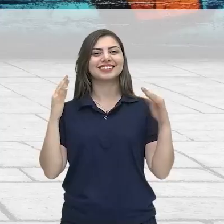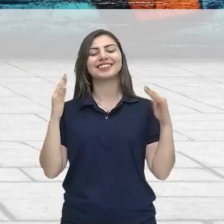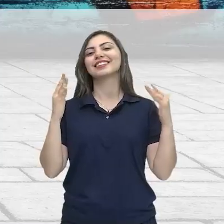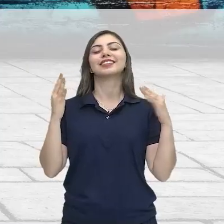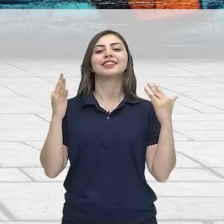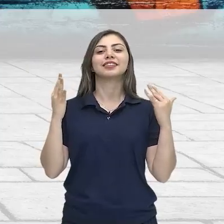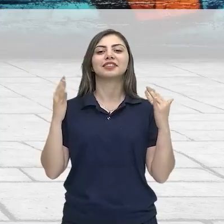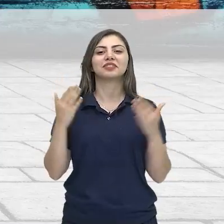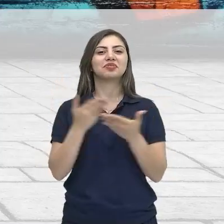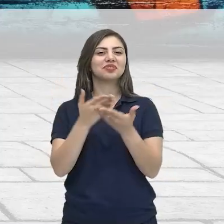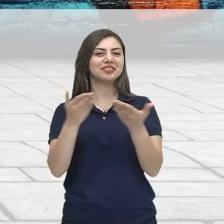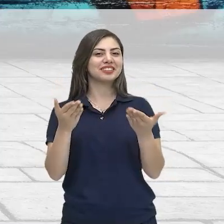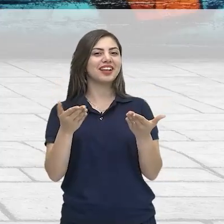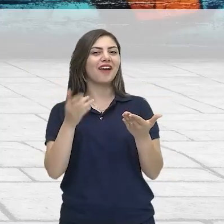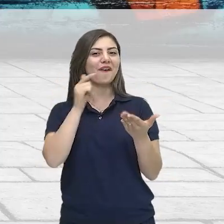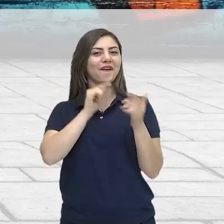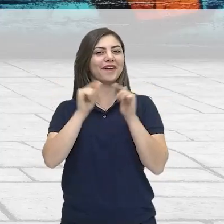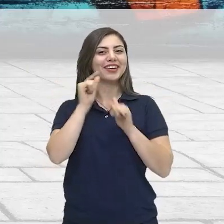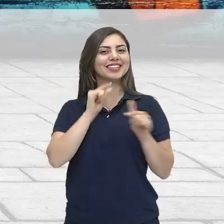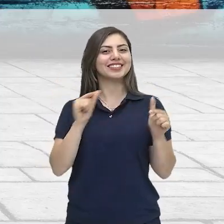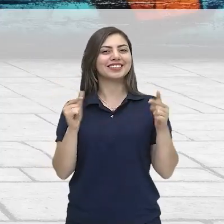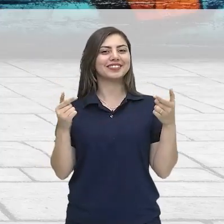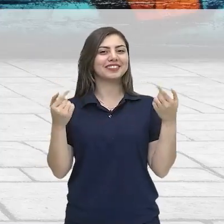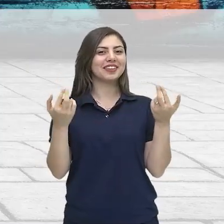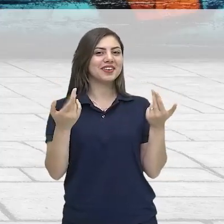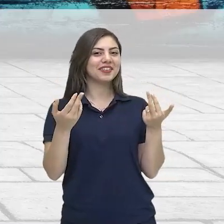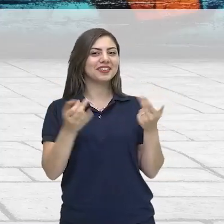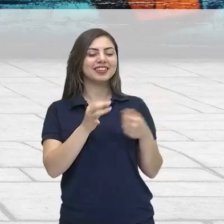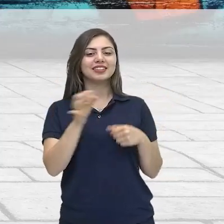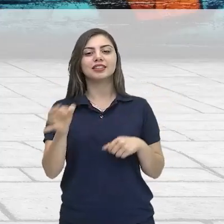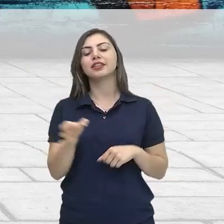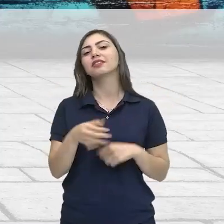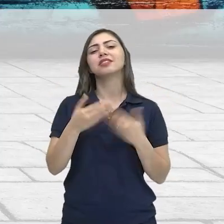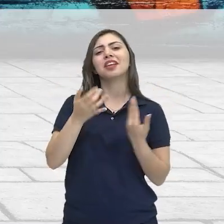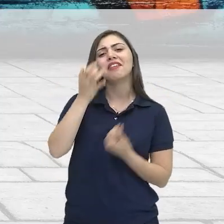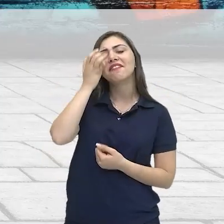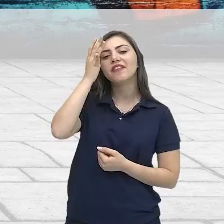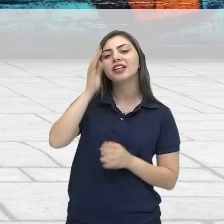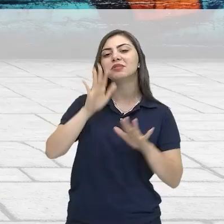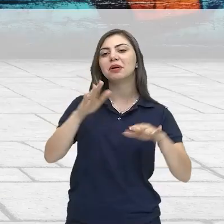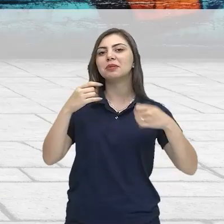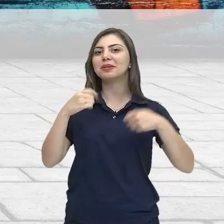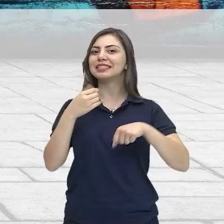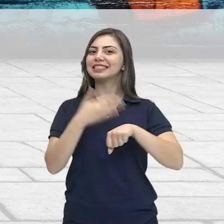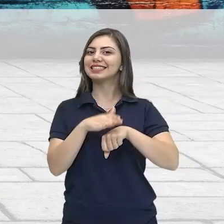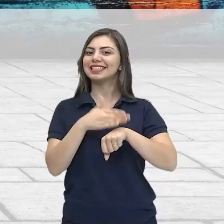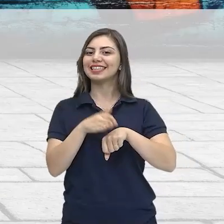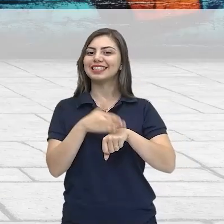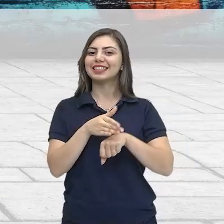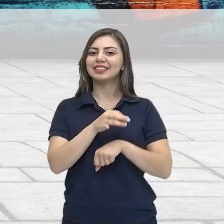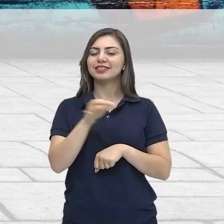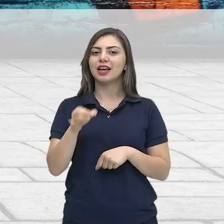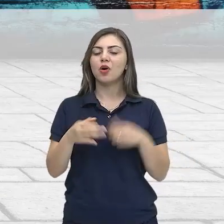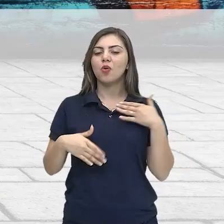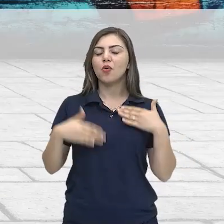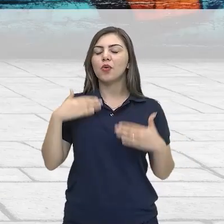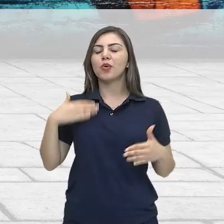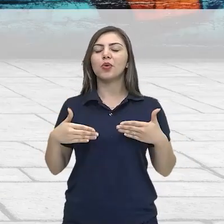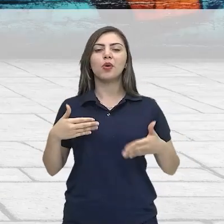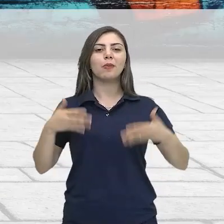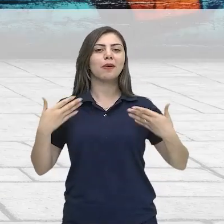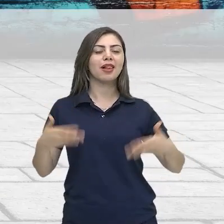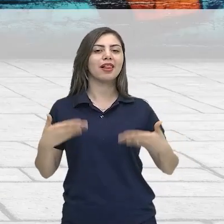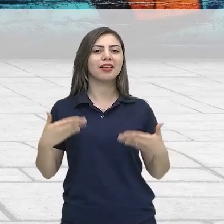Que todo mundo arrasou Com e conseguiu certeza. fazer. É facinho, só precisa treinar, né? E deixar o corpo fluir. Muito